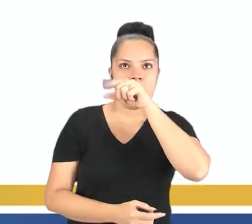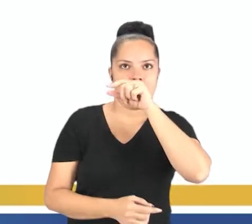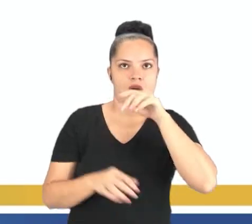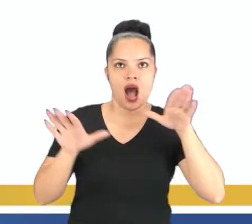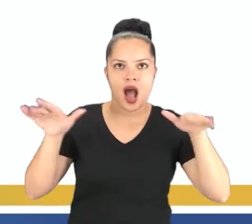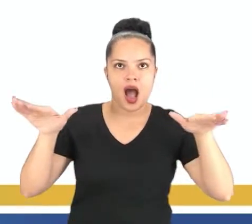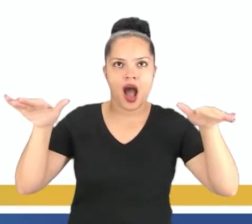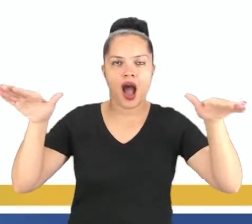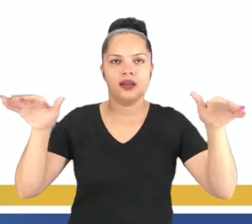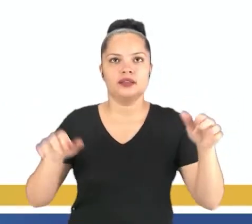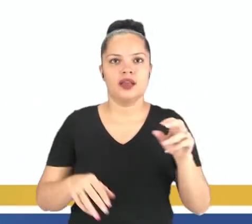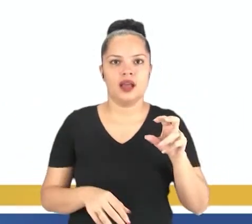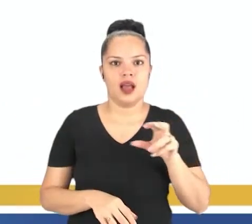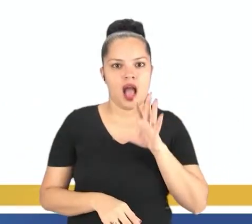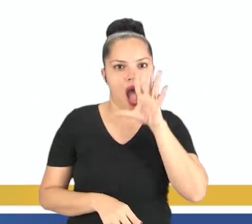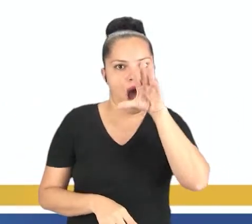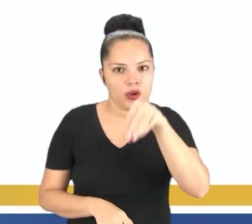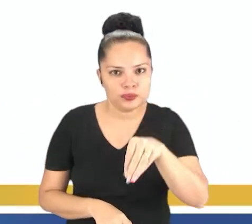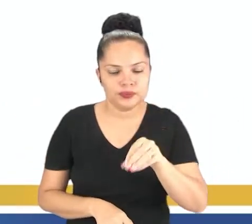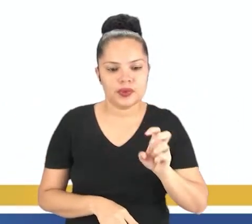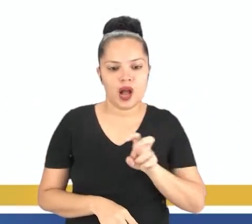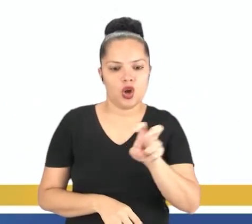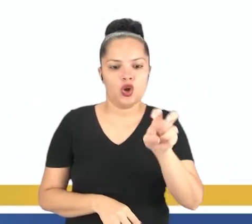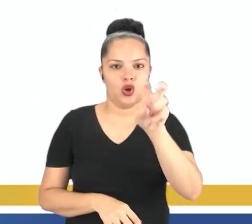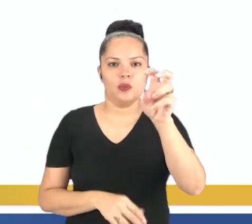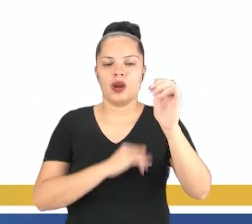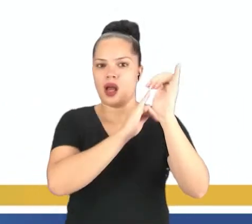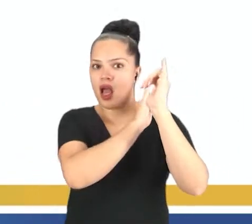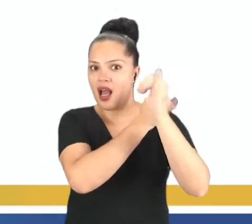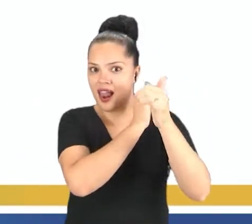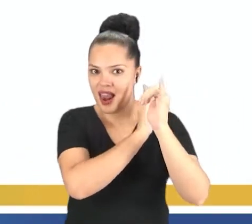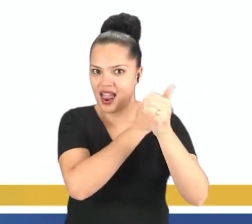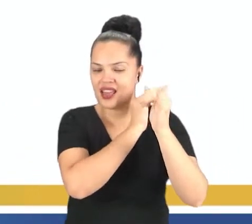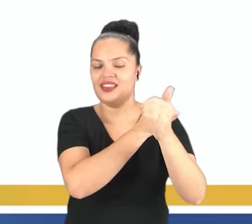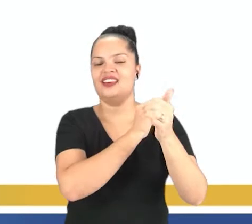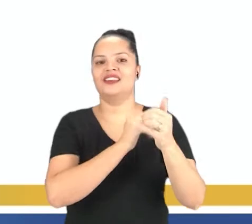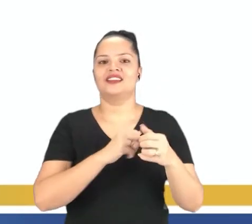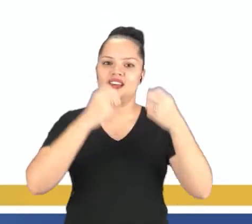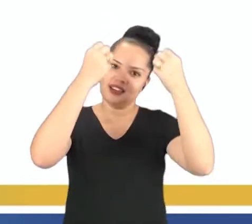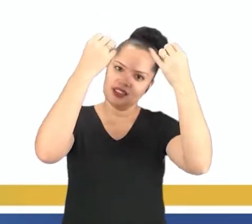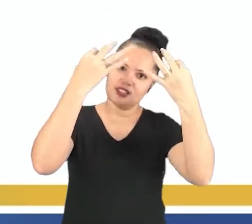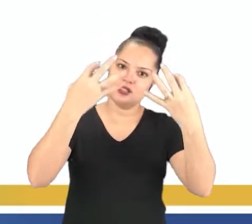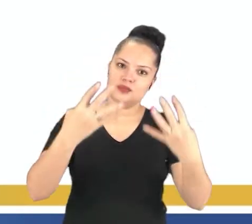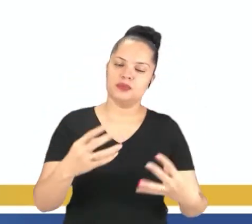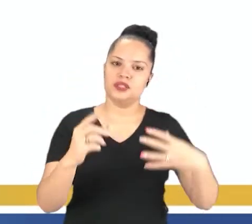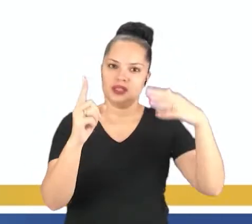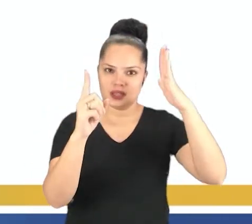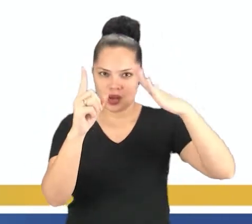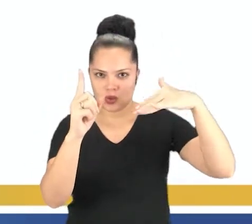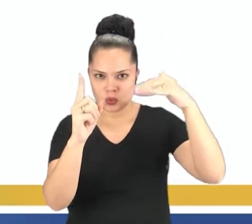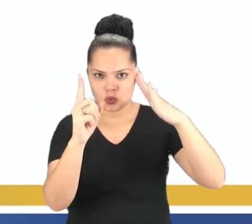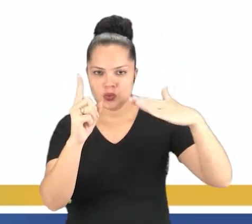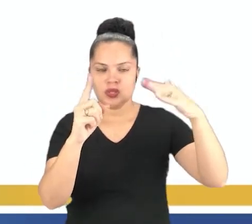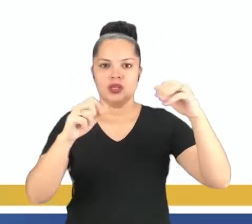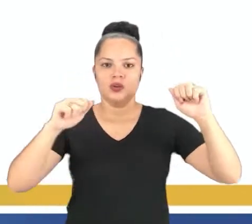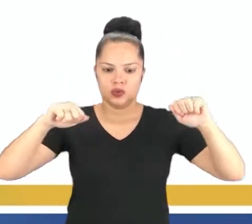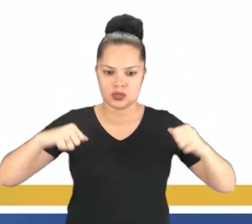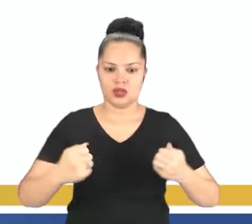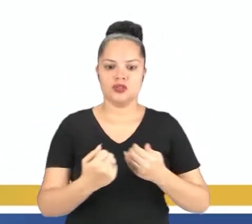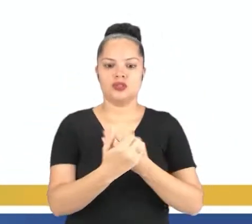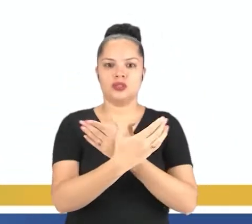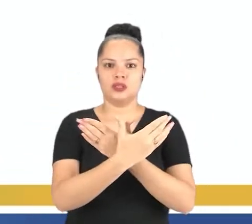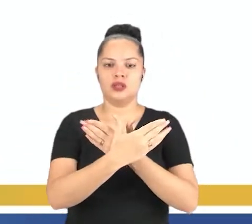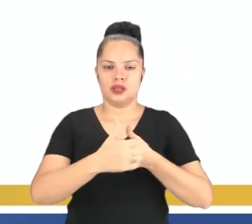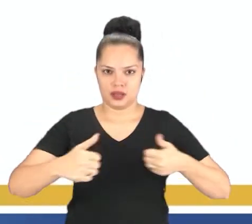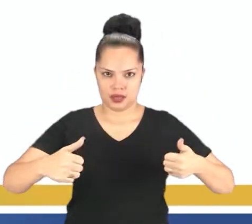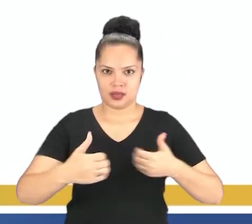de um carro essa relação à a lenda citada pelo né pelas crenças dos astecas de